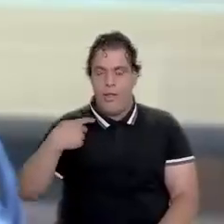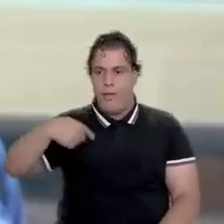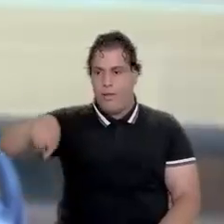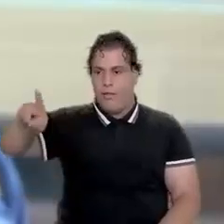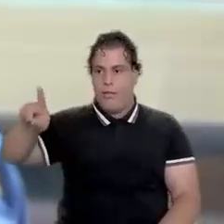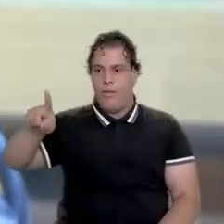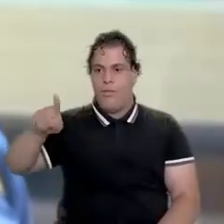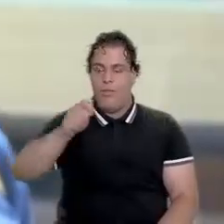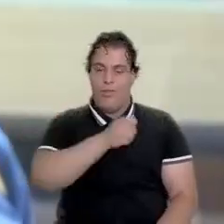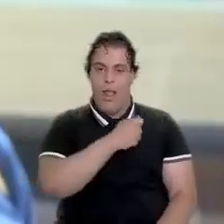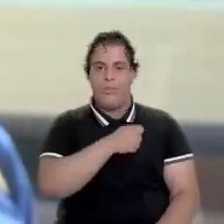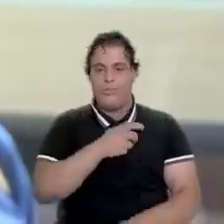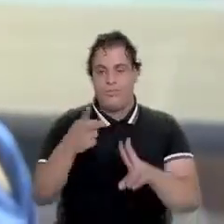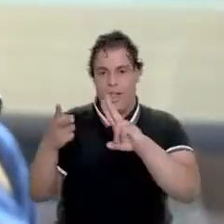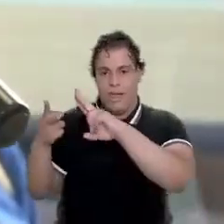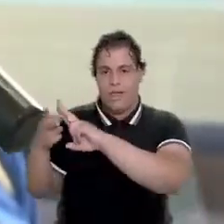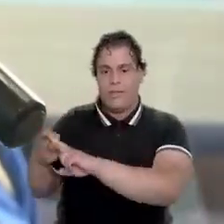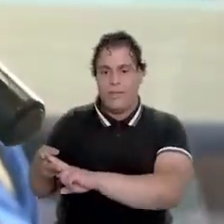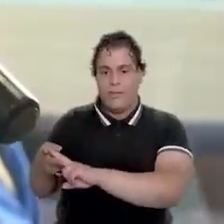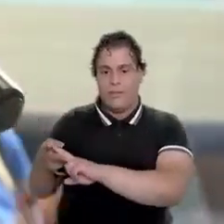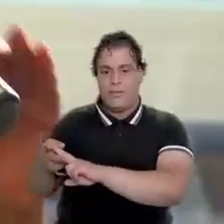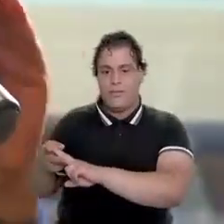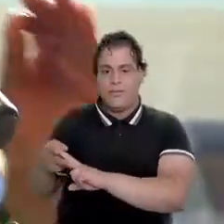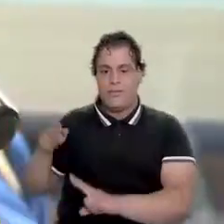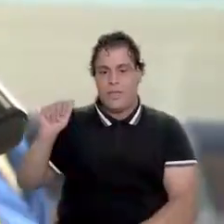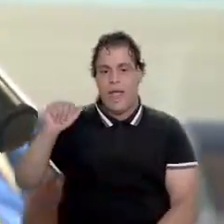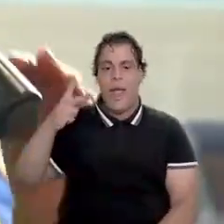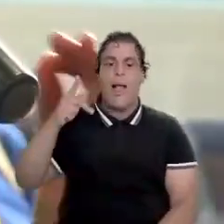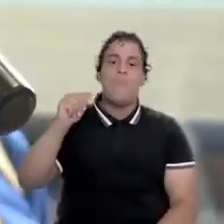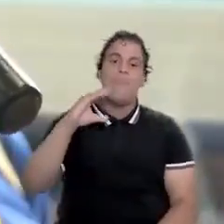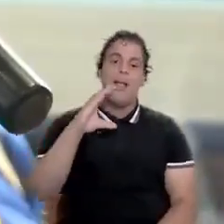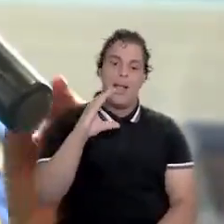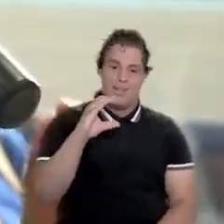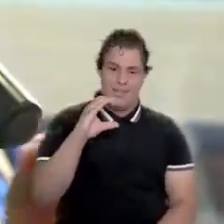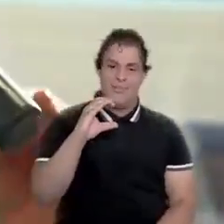APAC. Então, teve